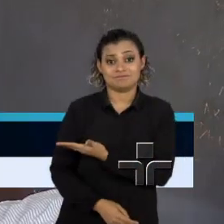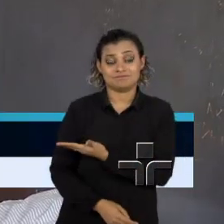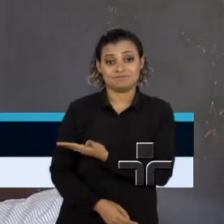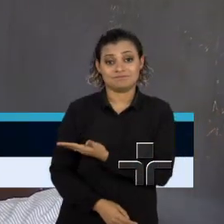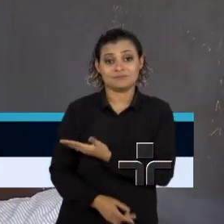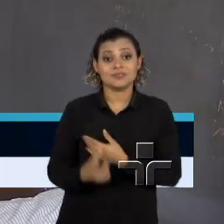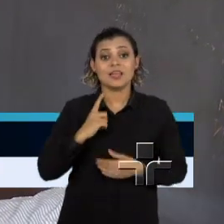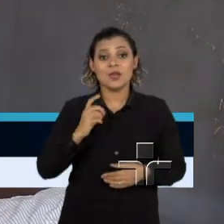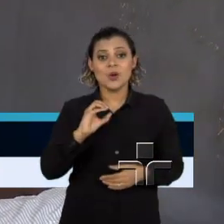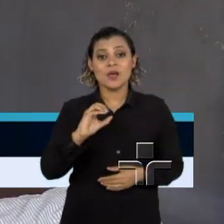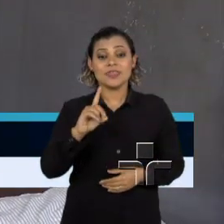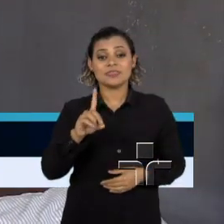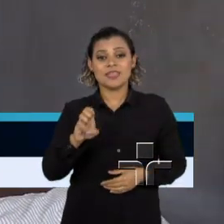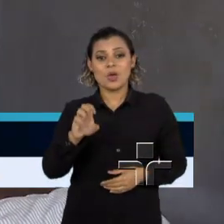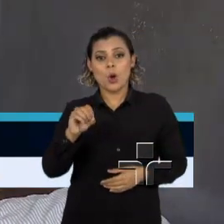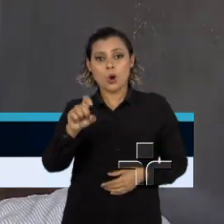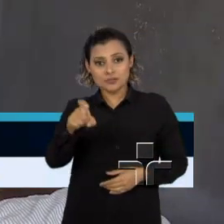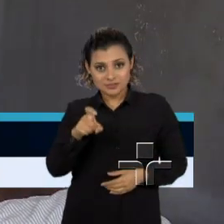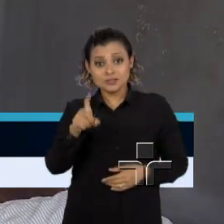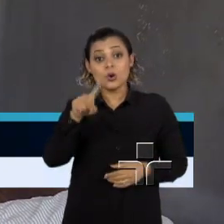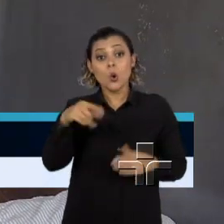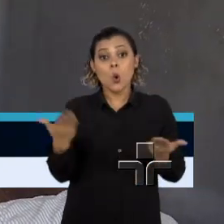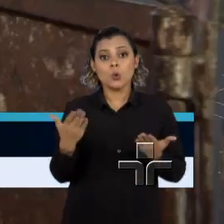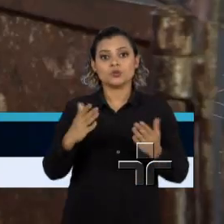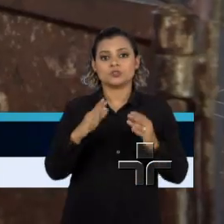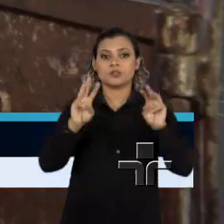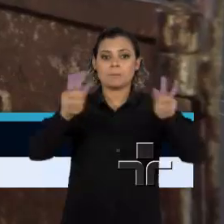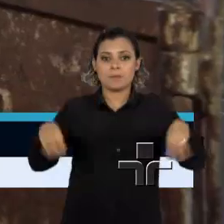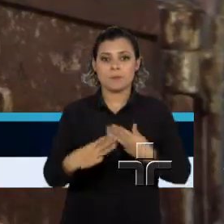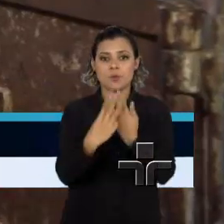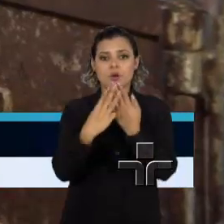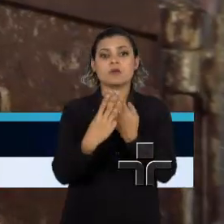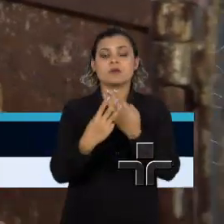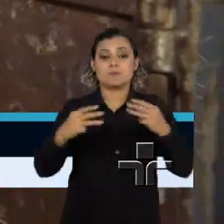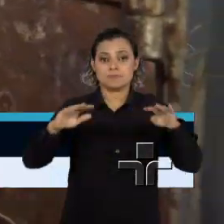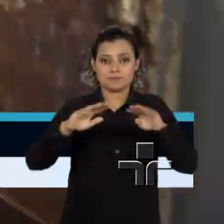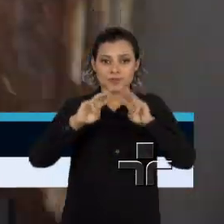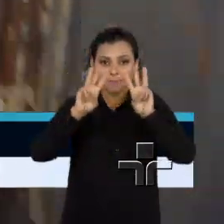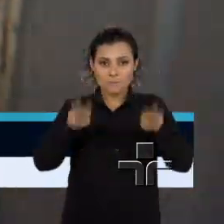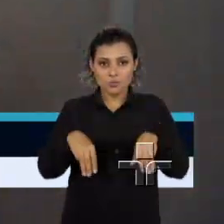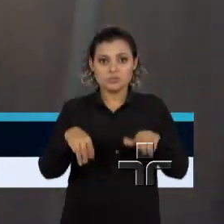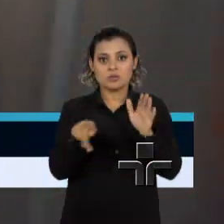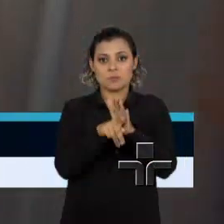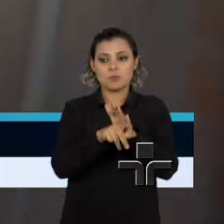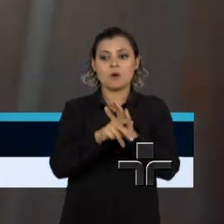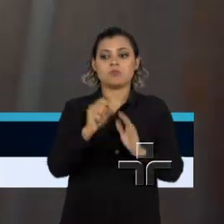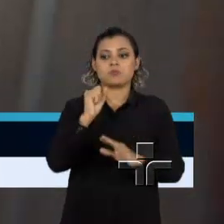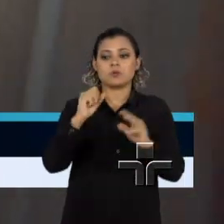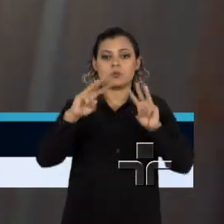antigo DEOPS, hoje Memorial da Resistência. Você está aqui dentro, ouve esse barulho